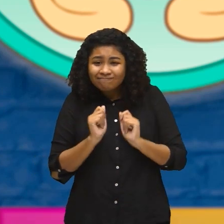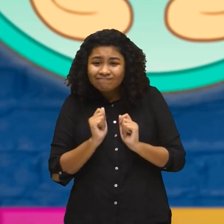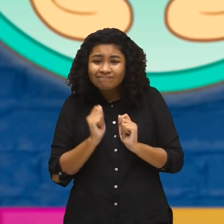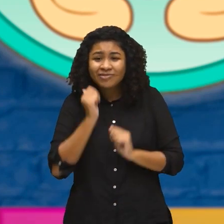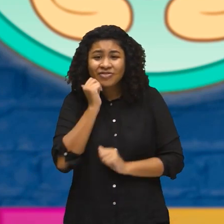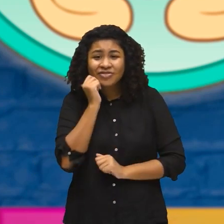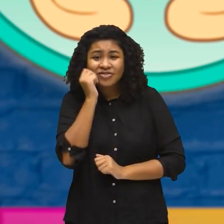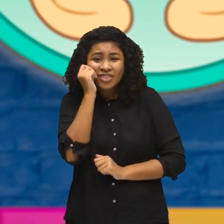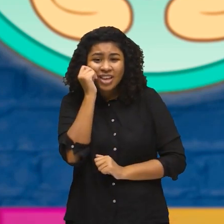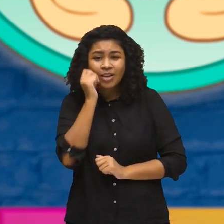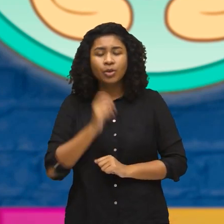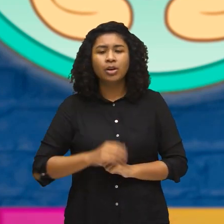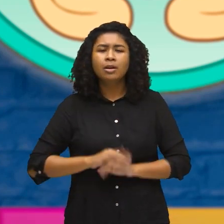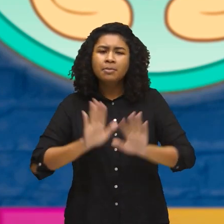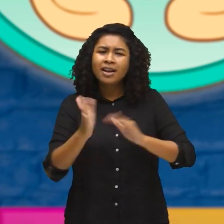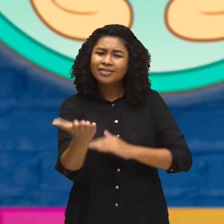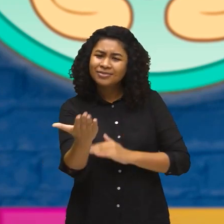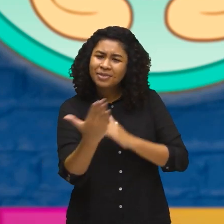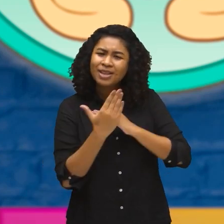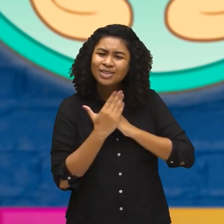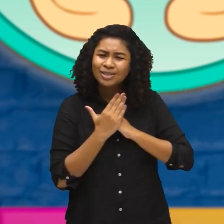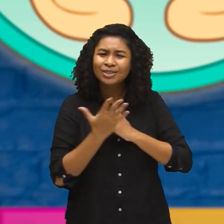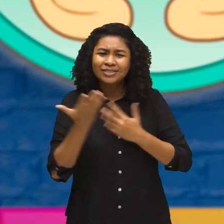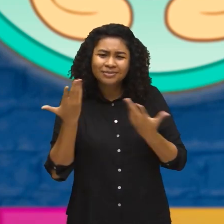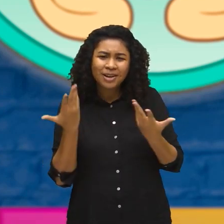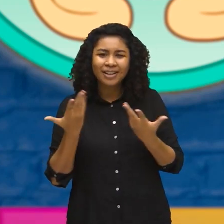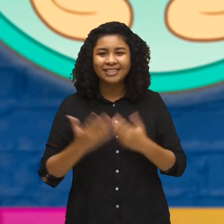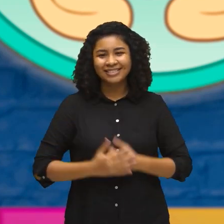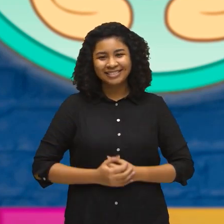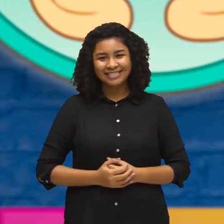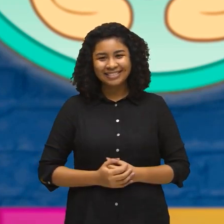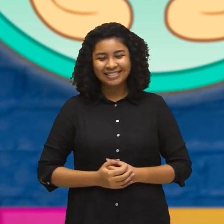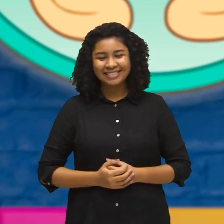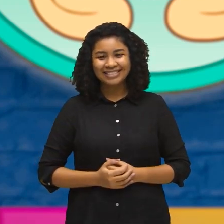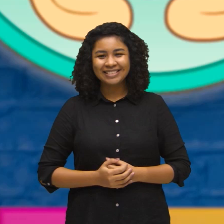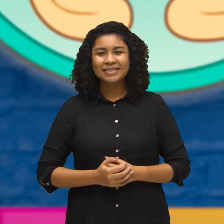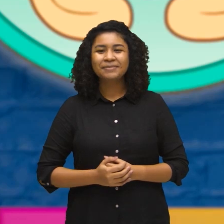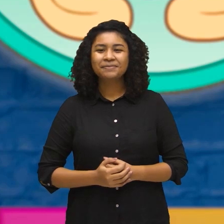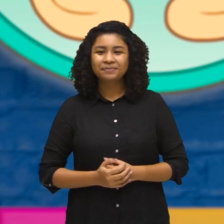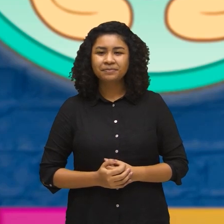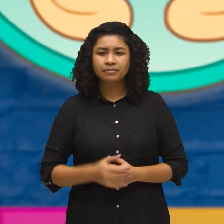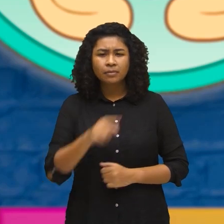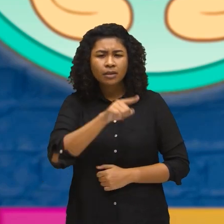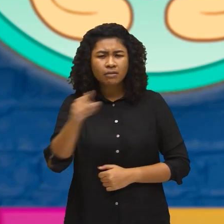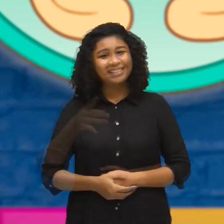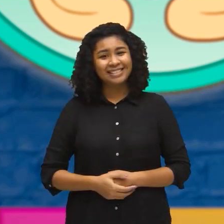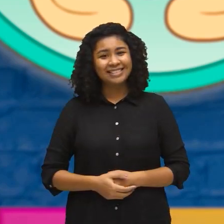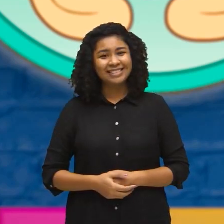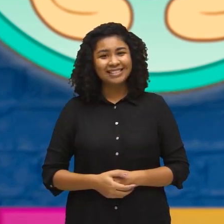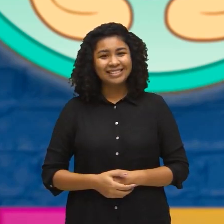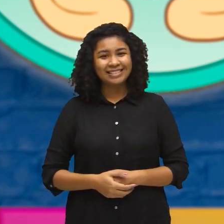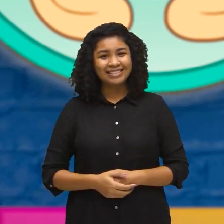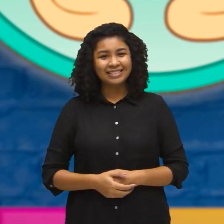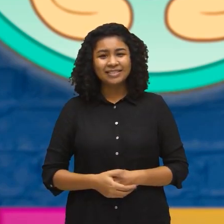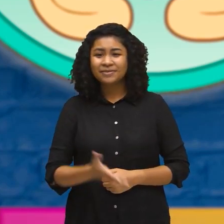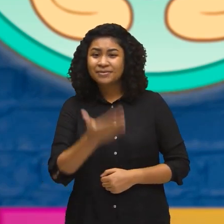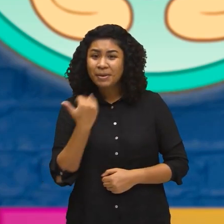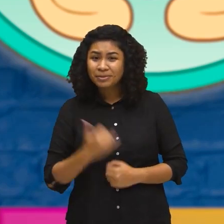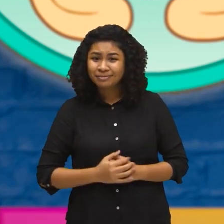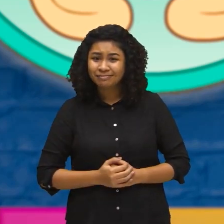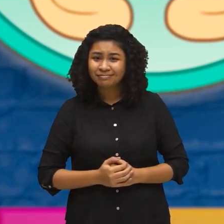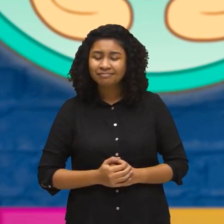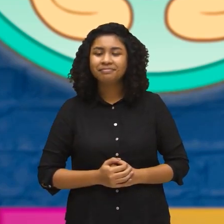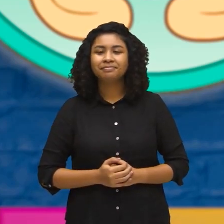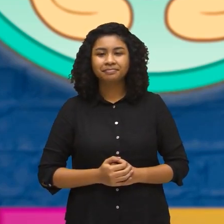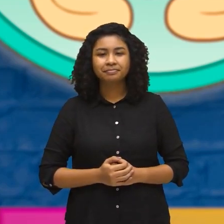Mas vamos lá me ajudar a fazer esse programa com muito carinho e amor, tá bom? Você sabe o que é o bullying? Vamos lá. Enquanto